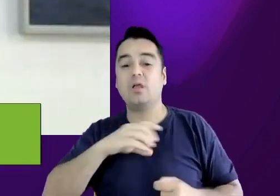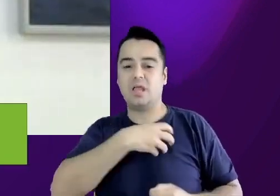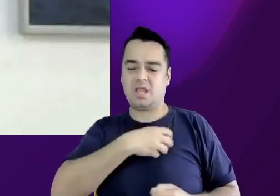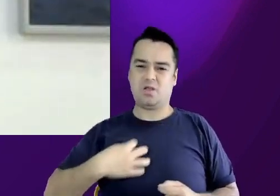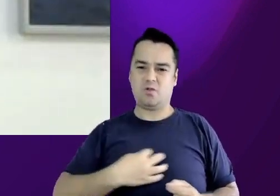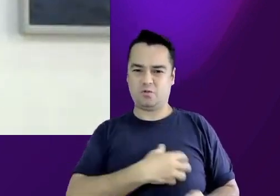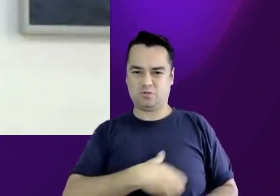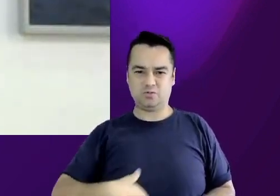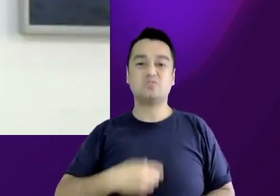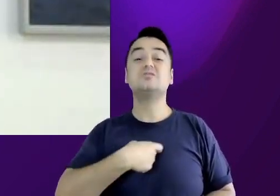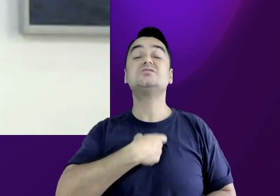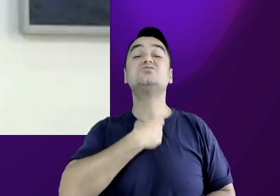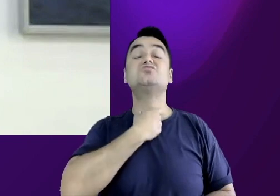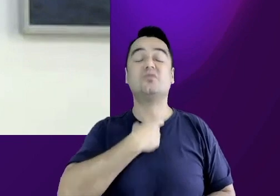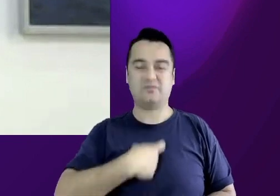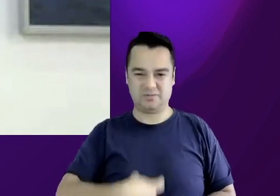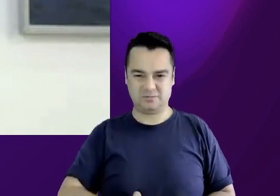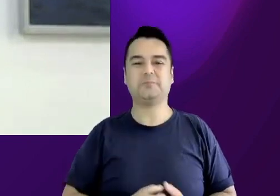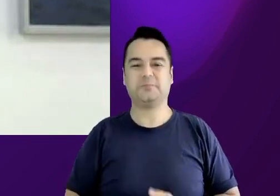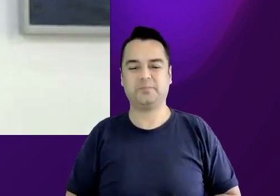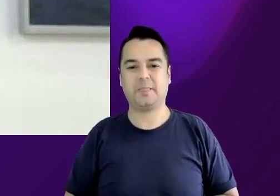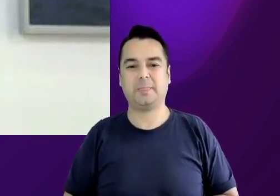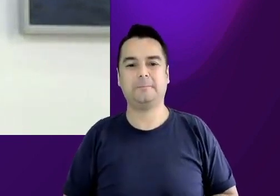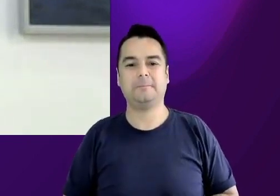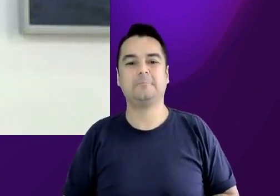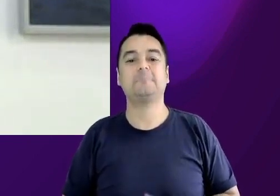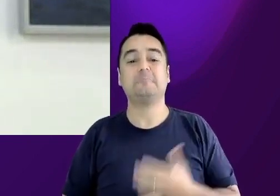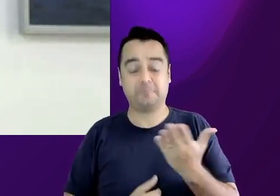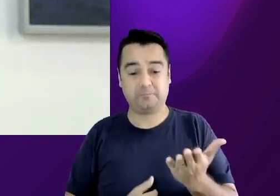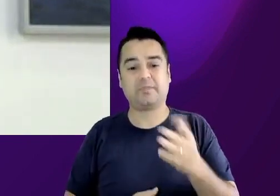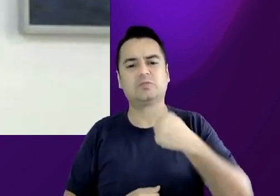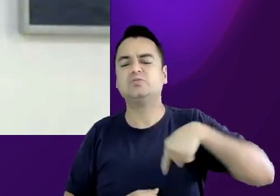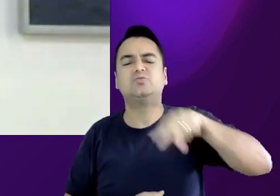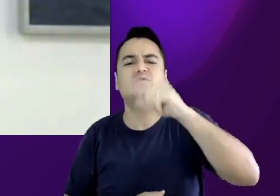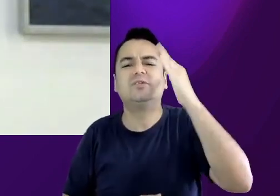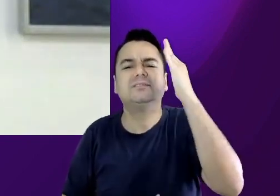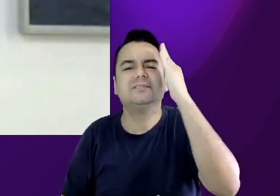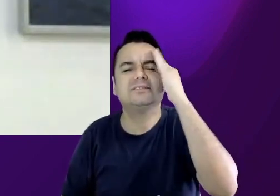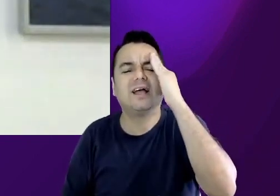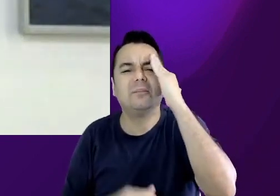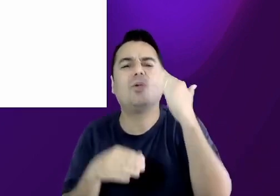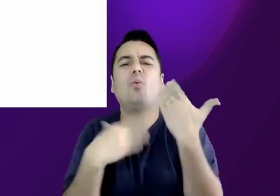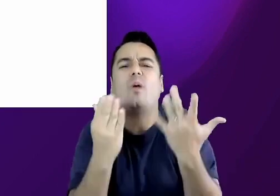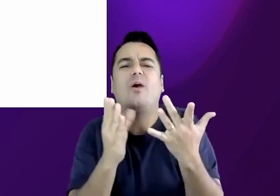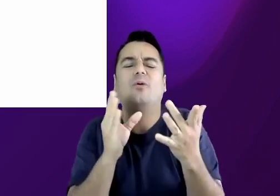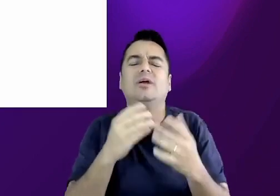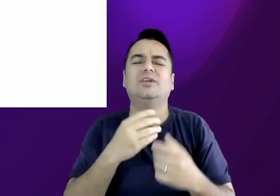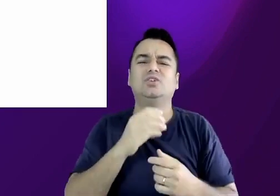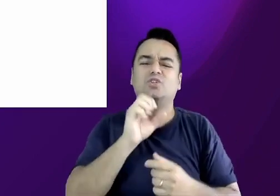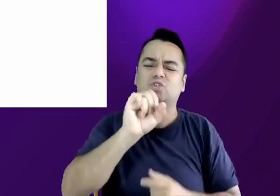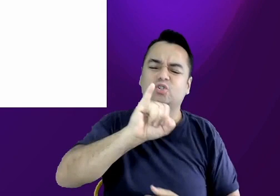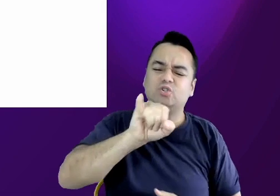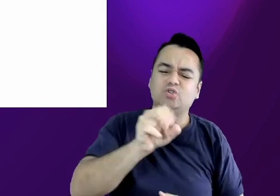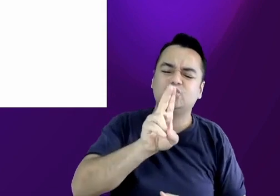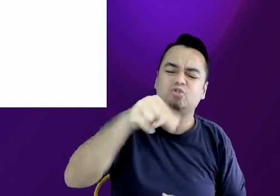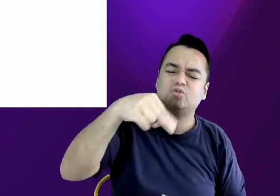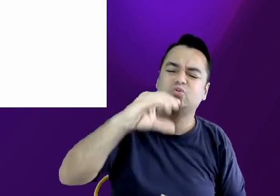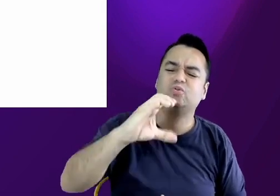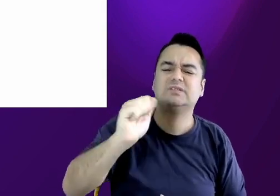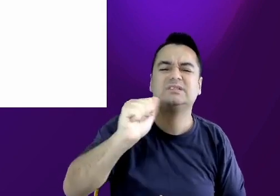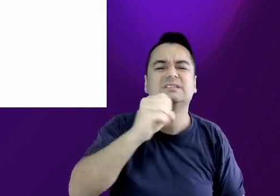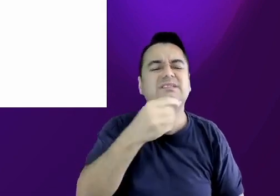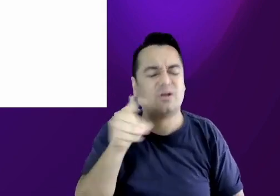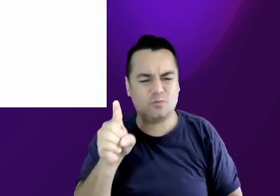meus potenciais conflitos de interesse. E como a gente sabe, quando a gente fala de junção esôfago-gástrica, a gente está